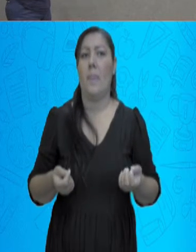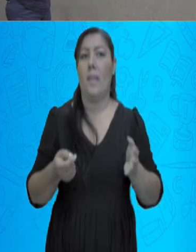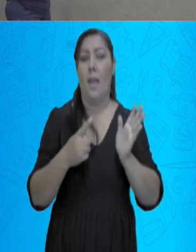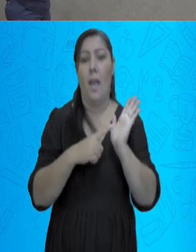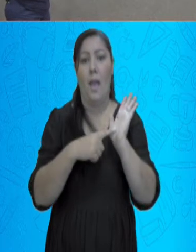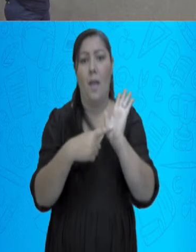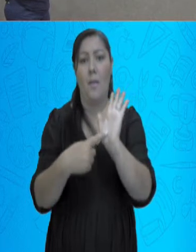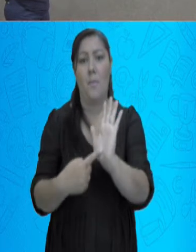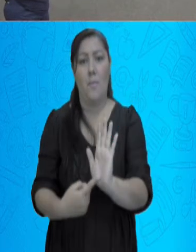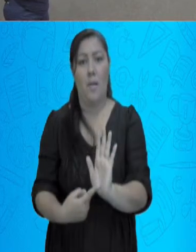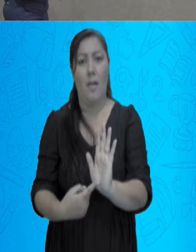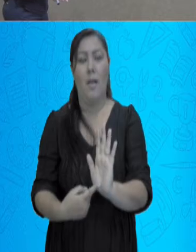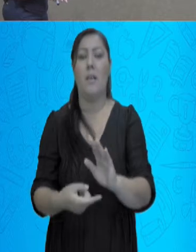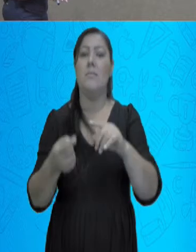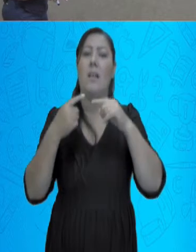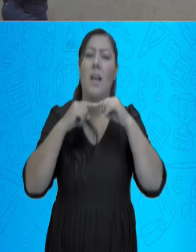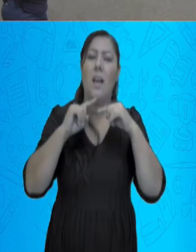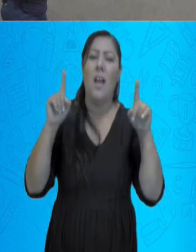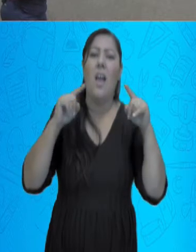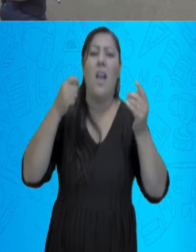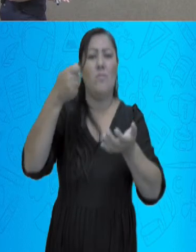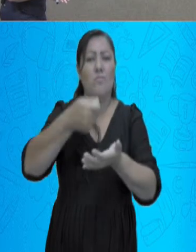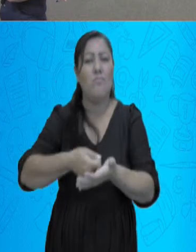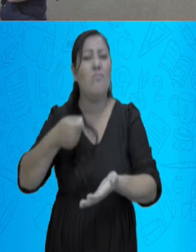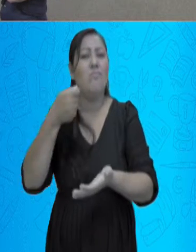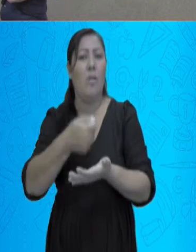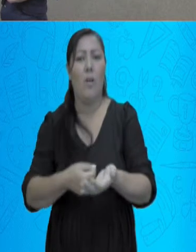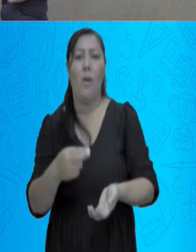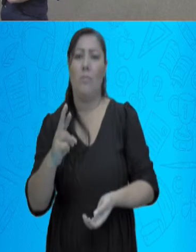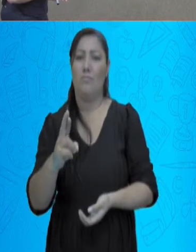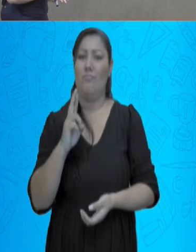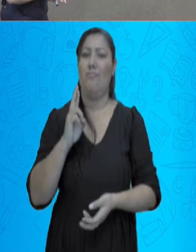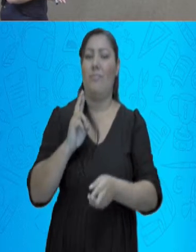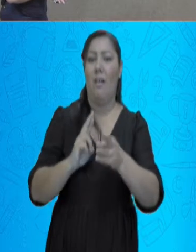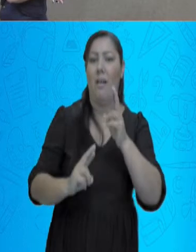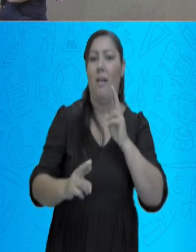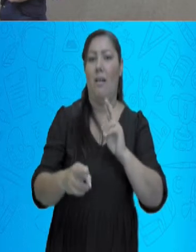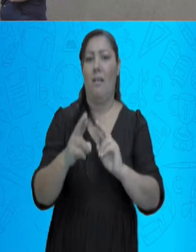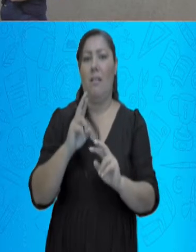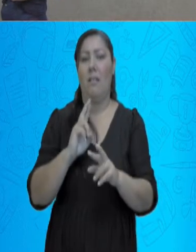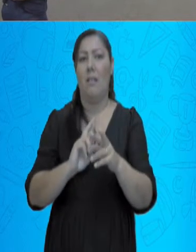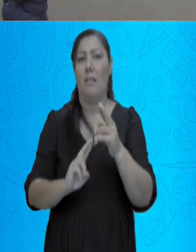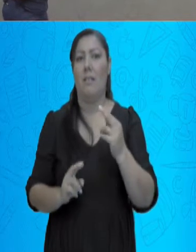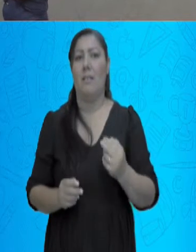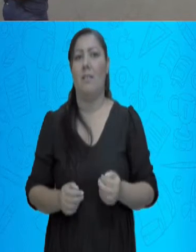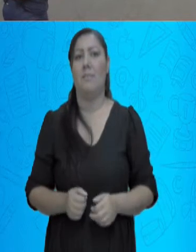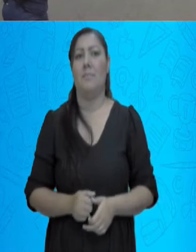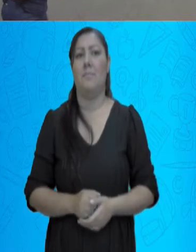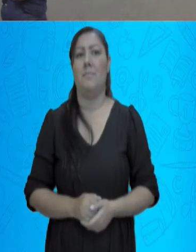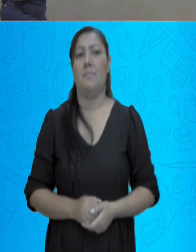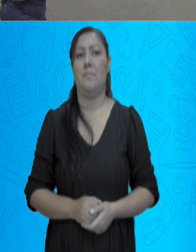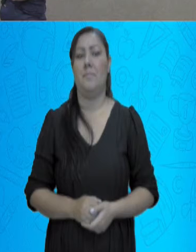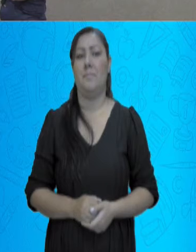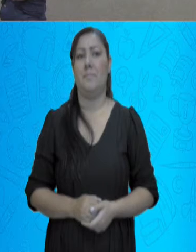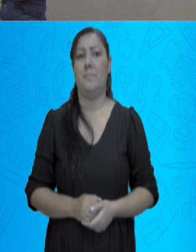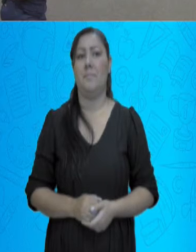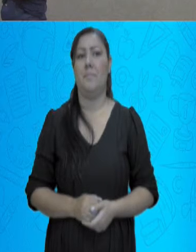apresentam as reivindicações e cobram por respostas.